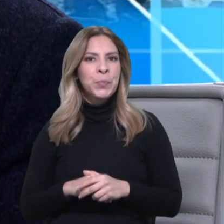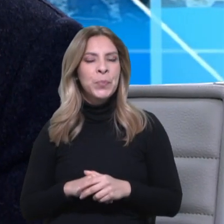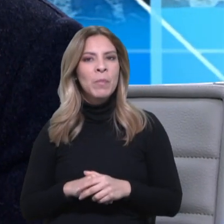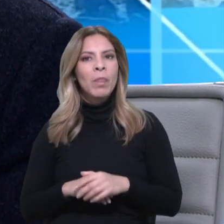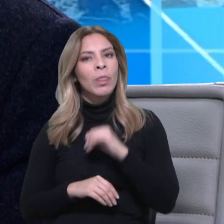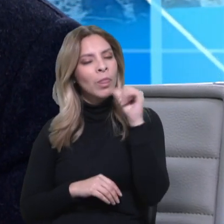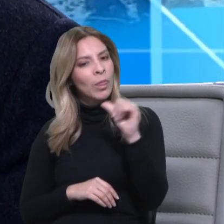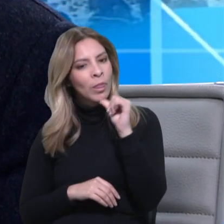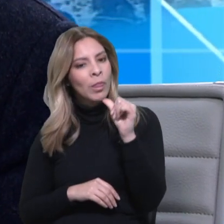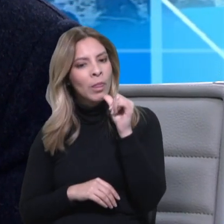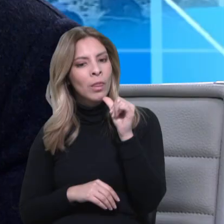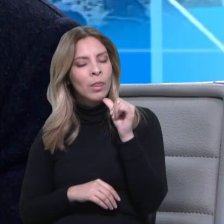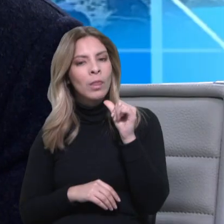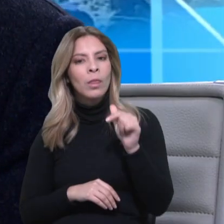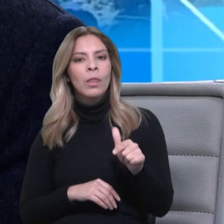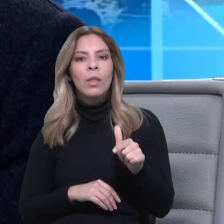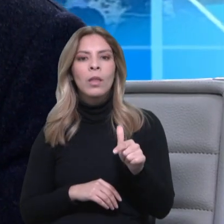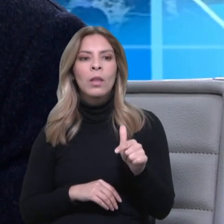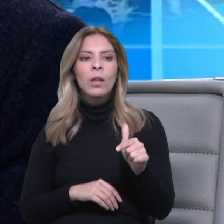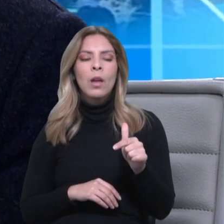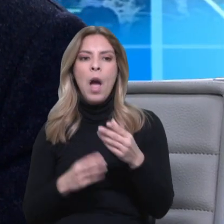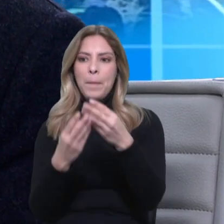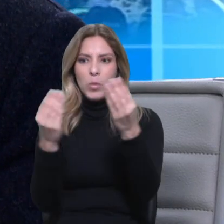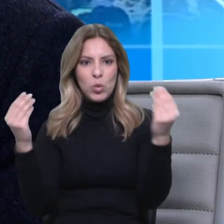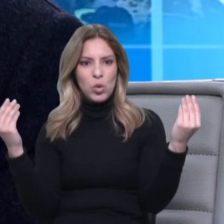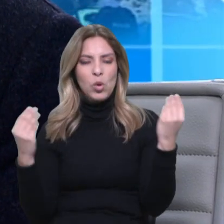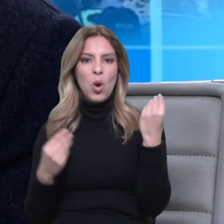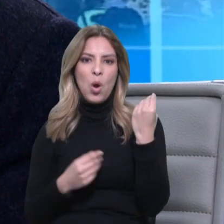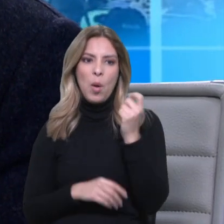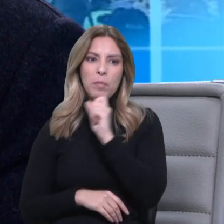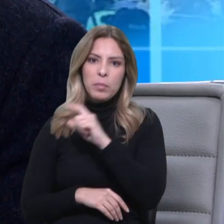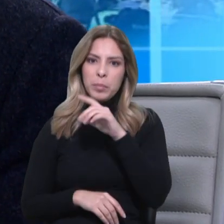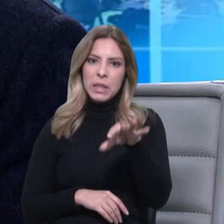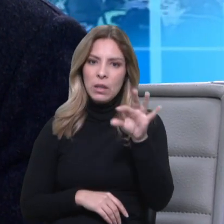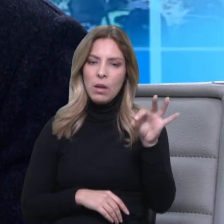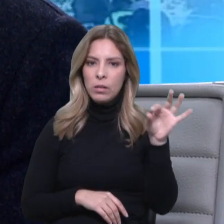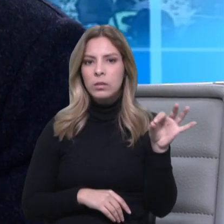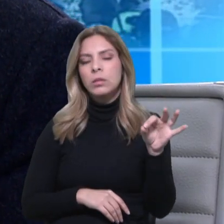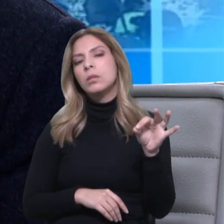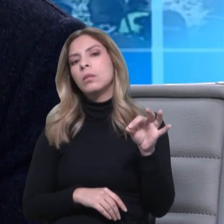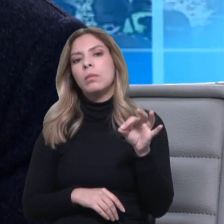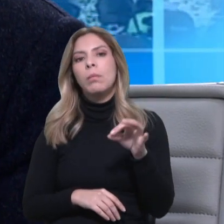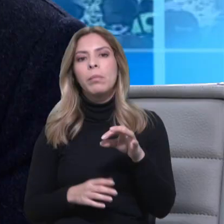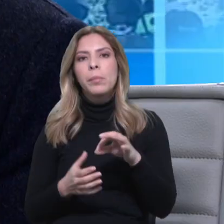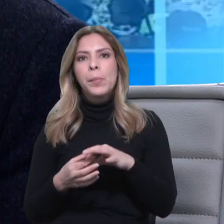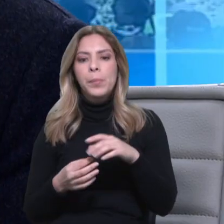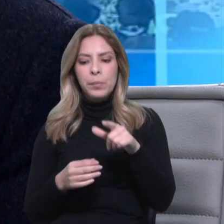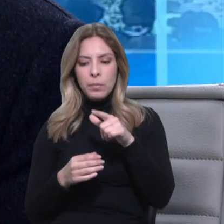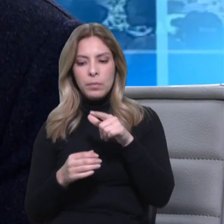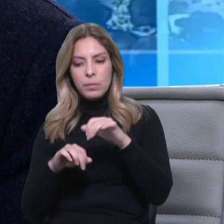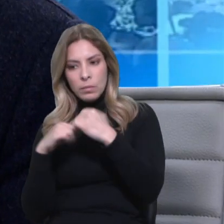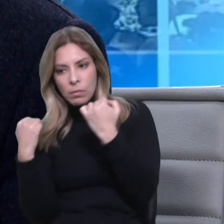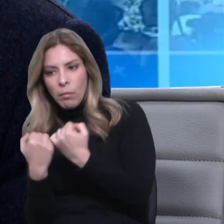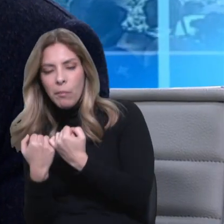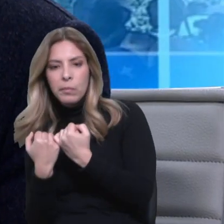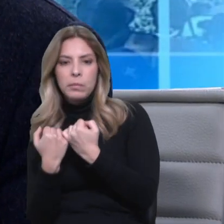duplicação de ofertas em relação a muitas dimensões, quer no campo social, quer no campo